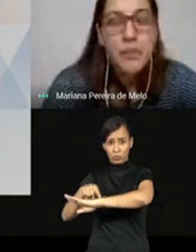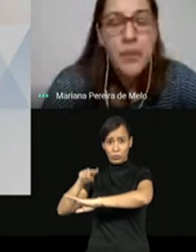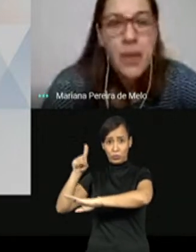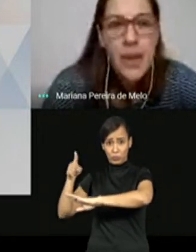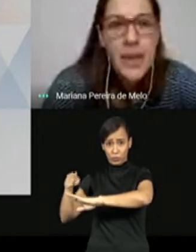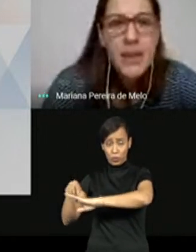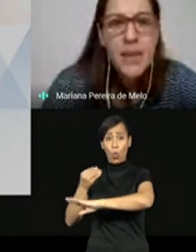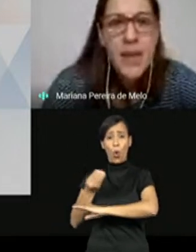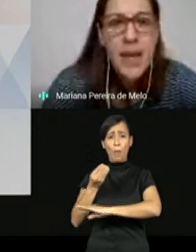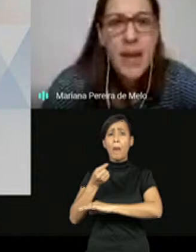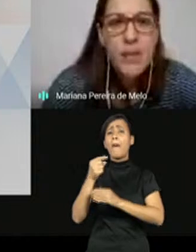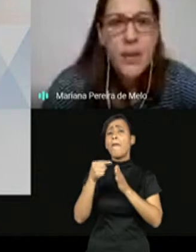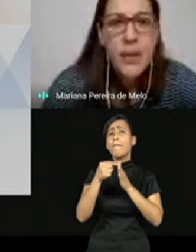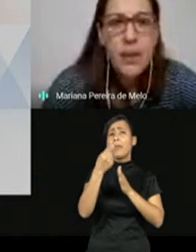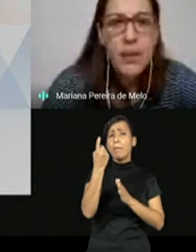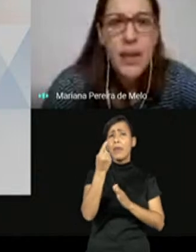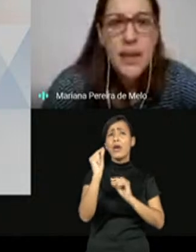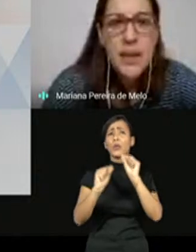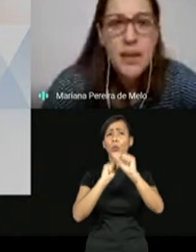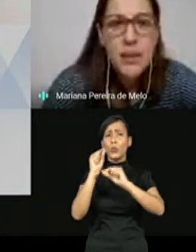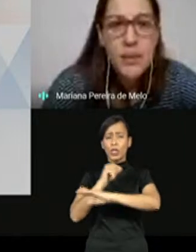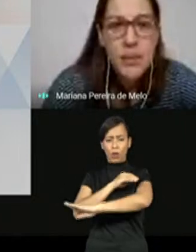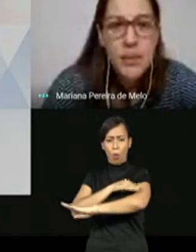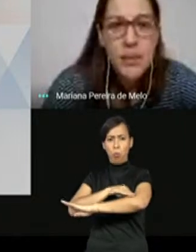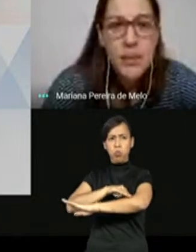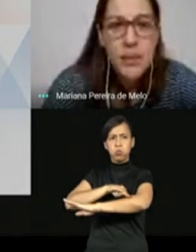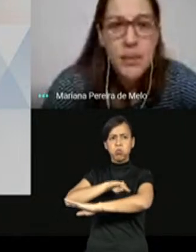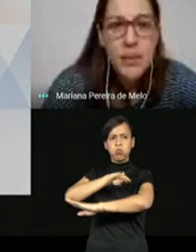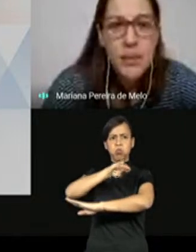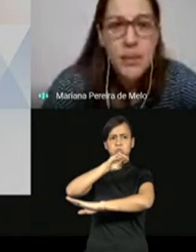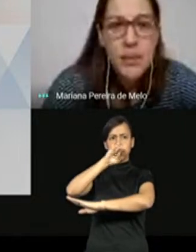primeiro essa variável aqui, ó, essa